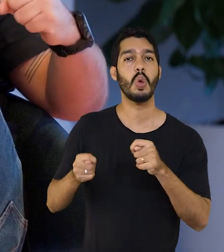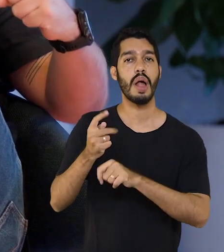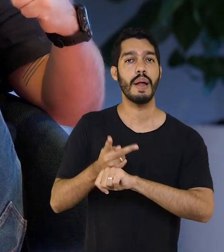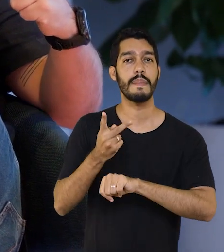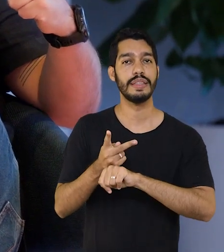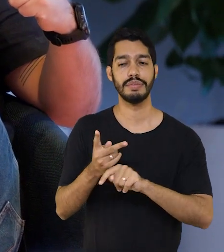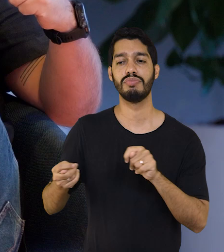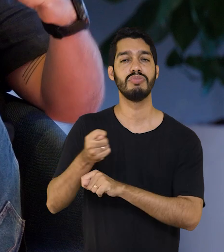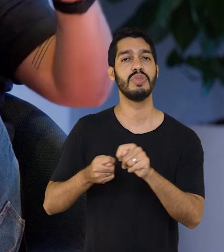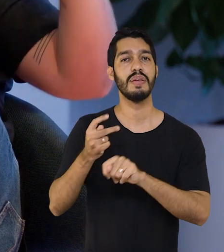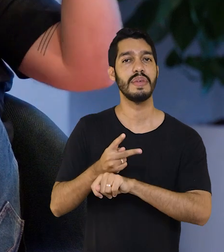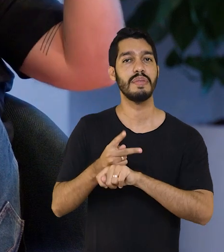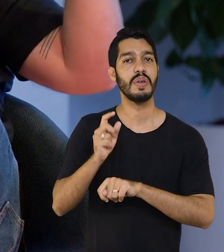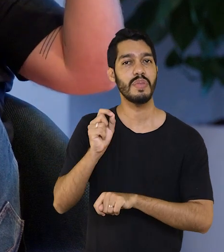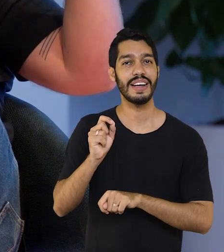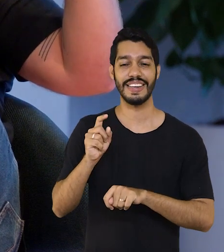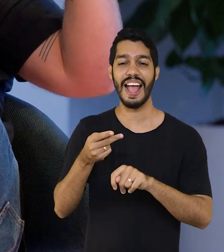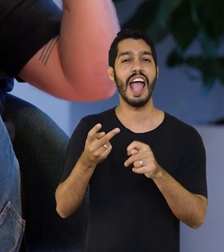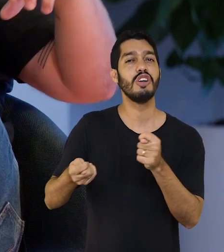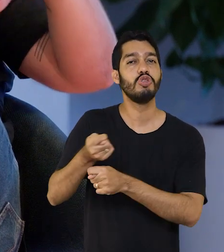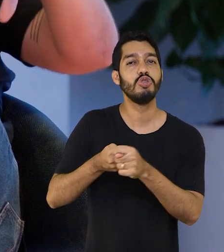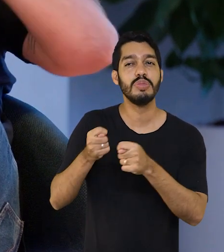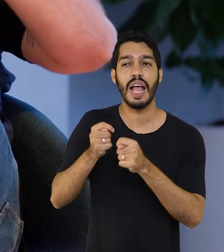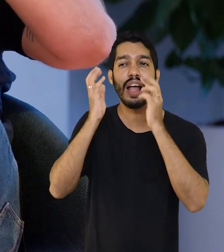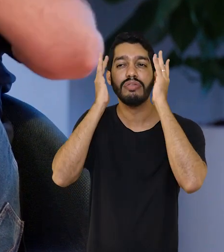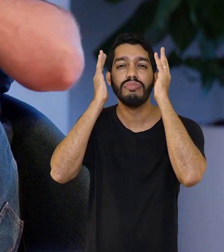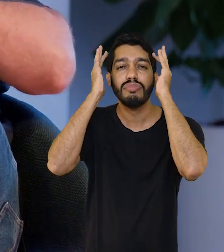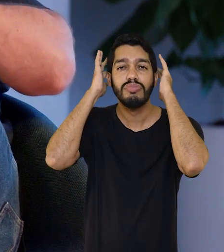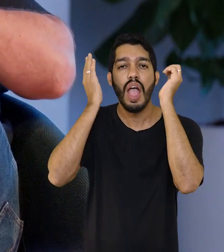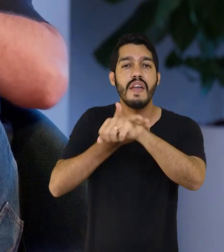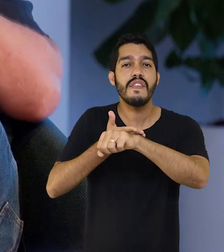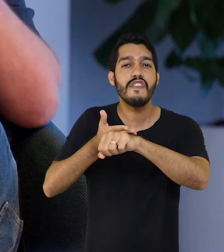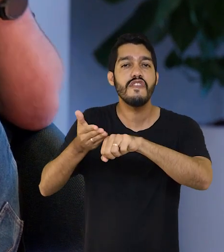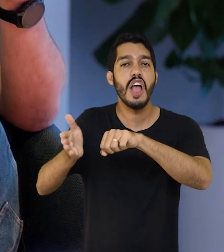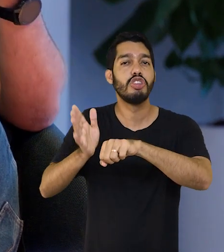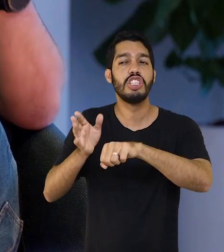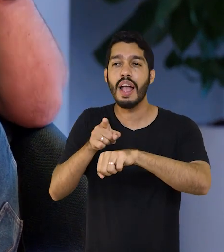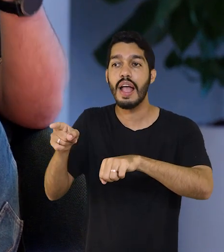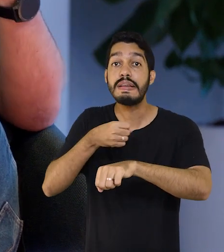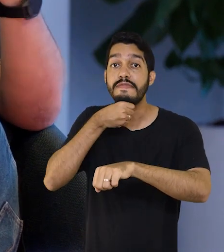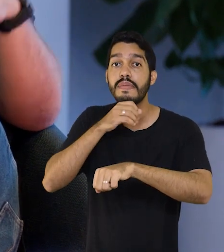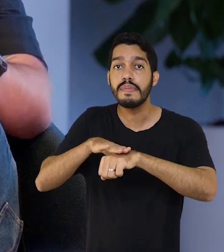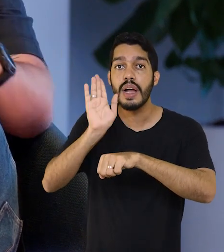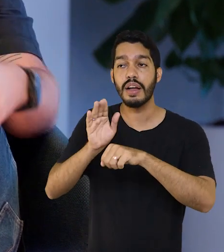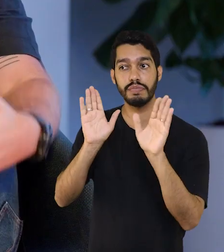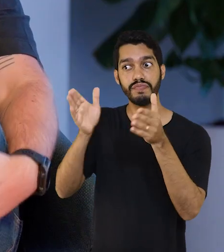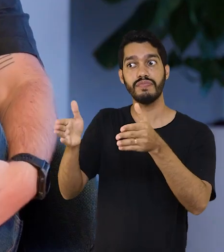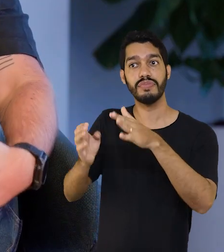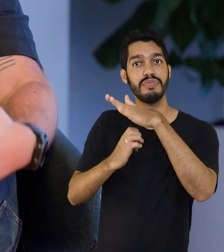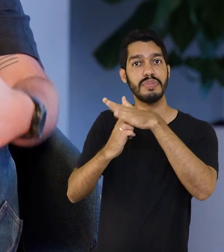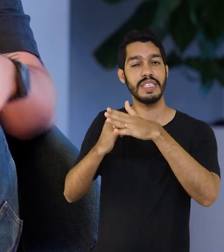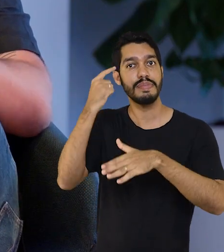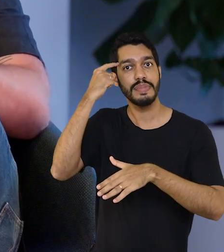empresas interpretam isso como economia prateada. Que é, poxa, vamos começar a olhar para um público mais velho, que já está aí com